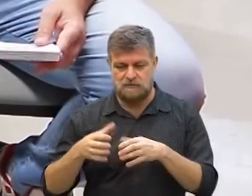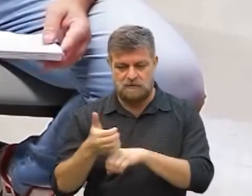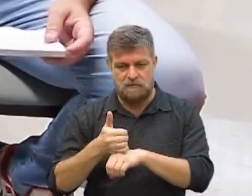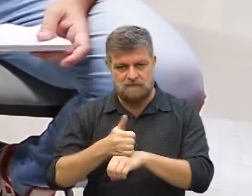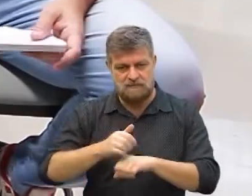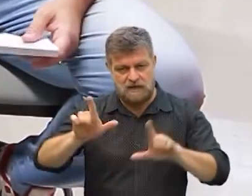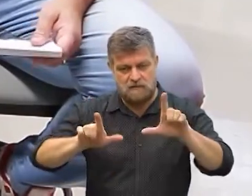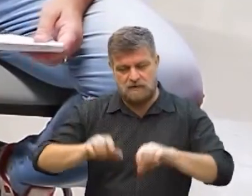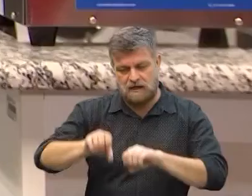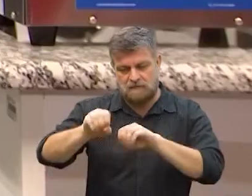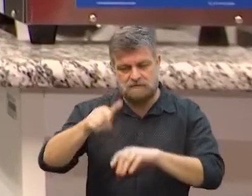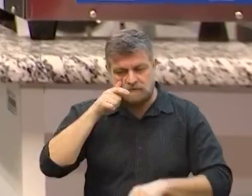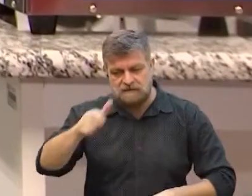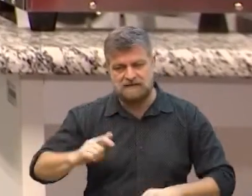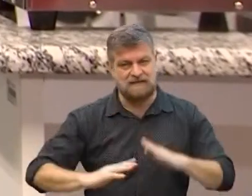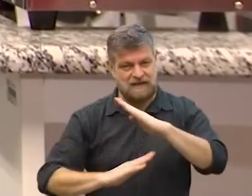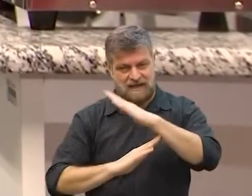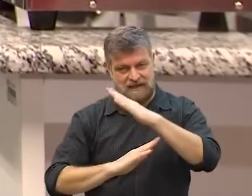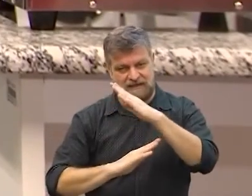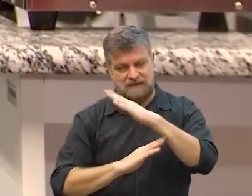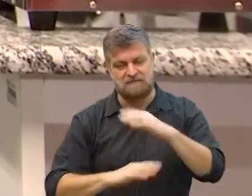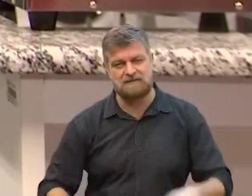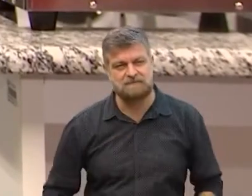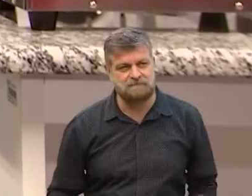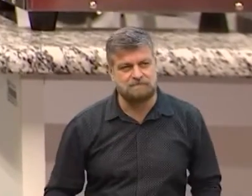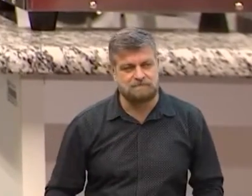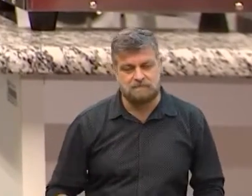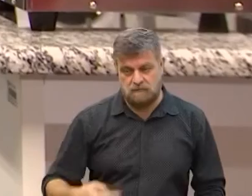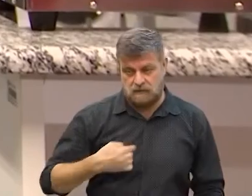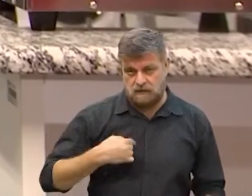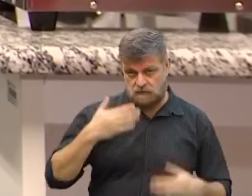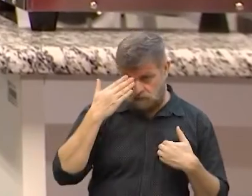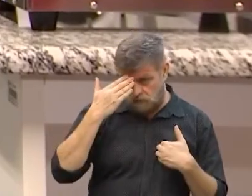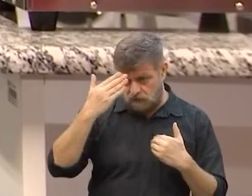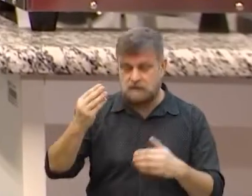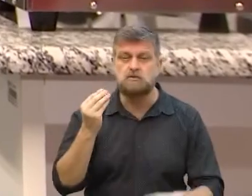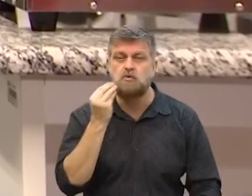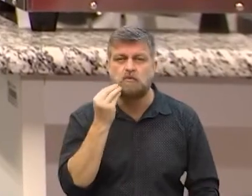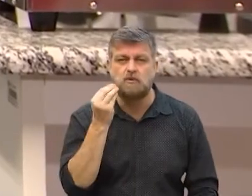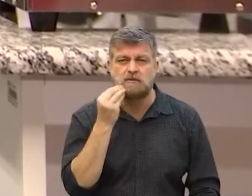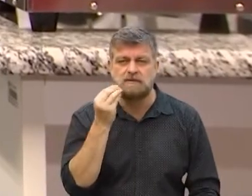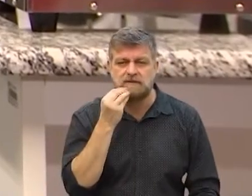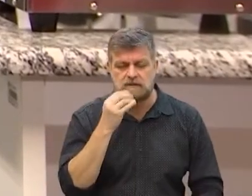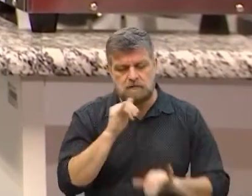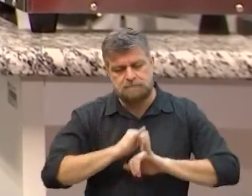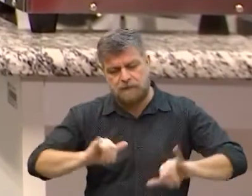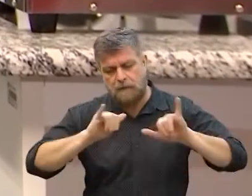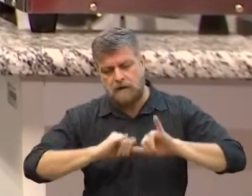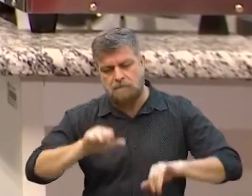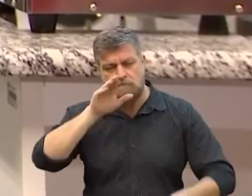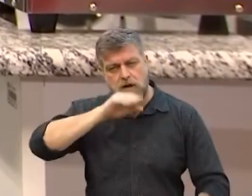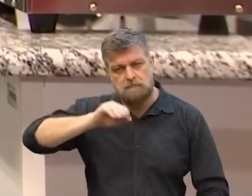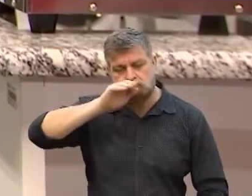Olho na Educação, da TV Câmara Campinas, não é? Olha, eu que agradeço a oportunidade, né, de falar para